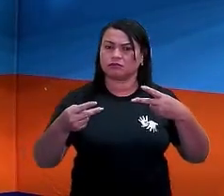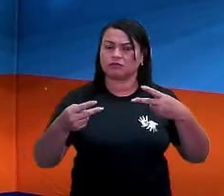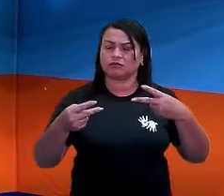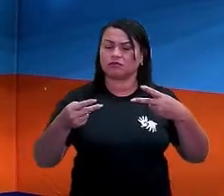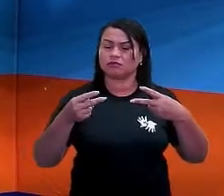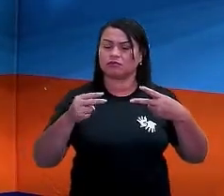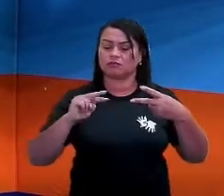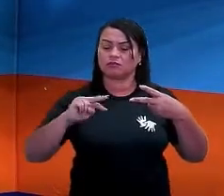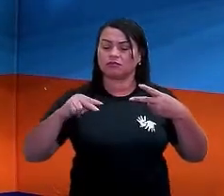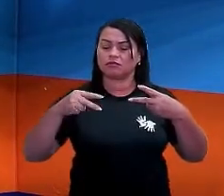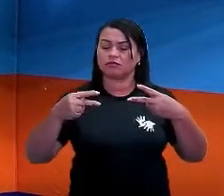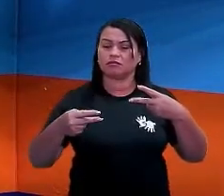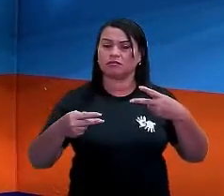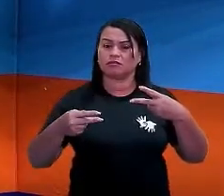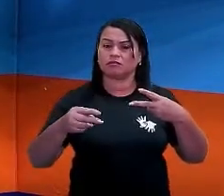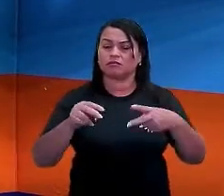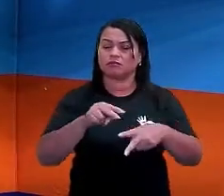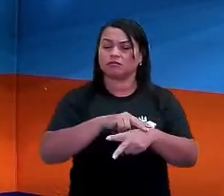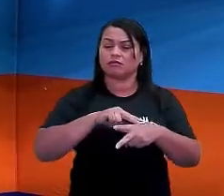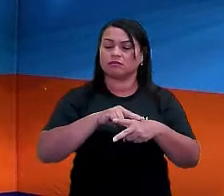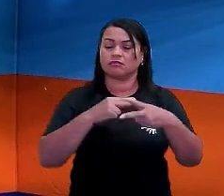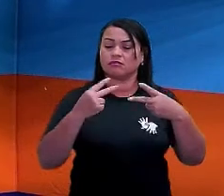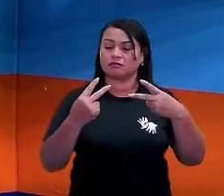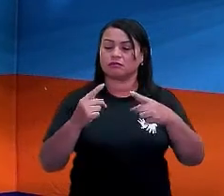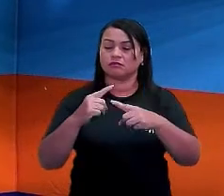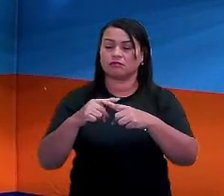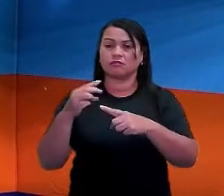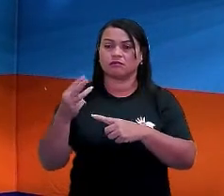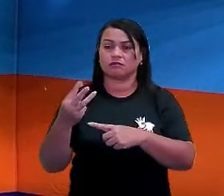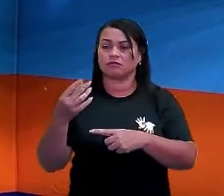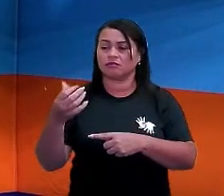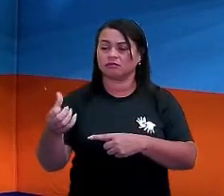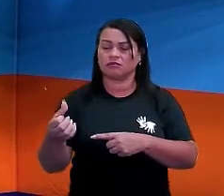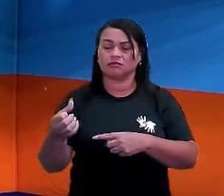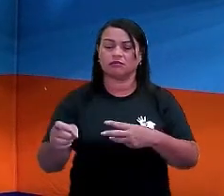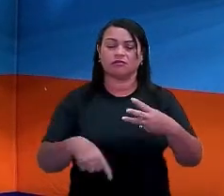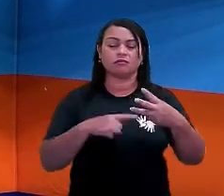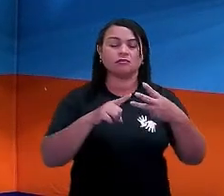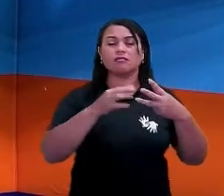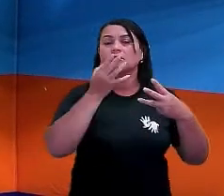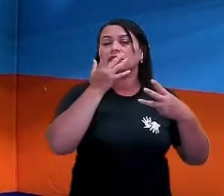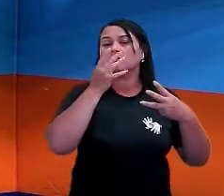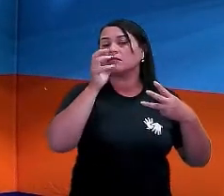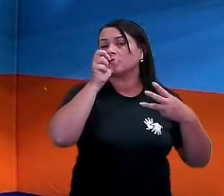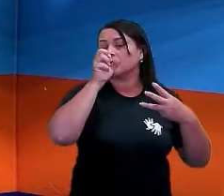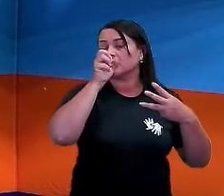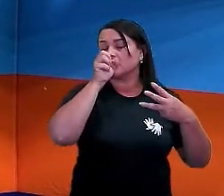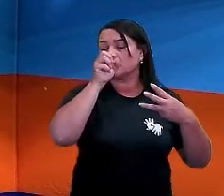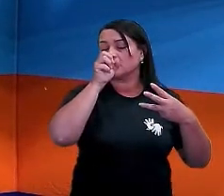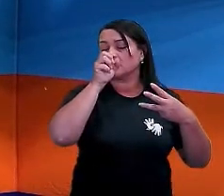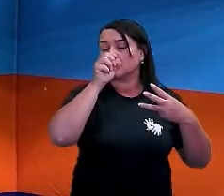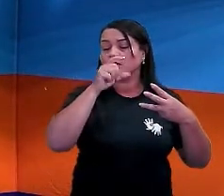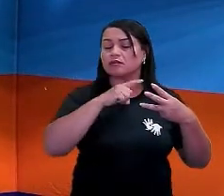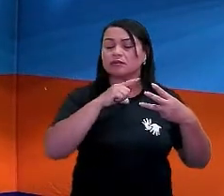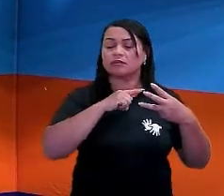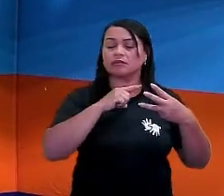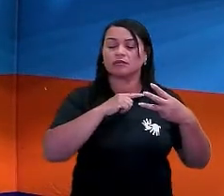o verde? Então, ó, 2 vezes 3, 6 centímetros. Palito laranja vai ser